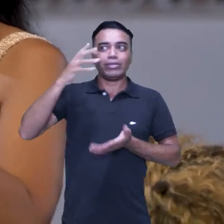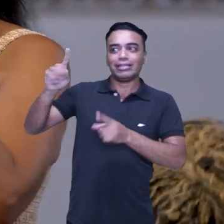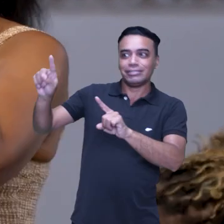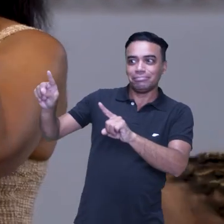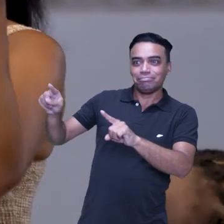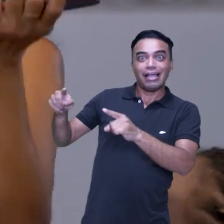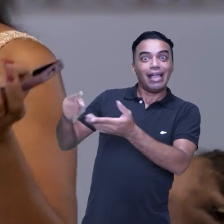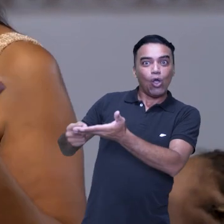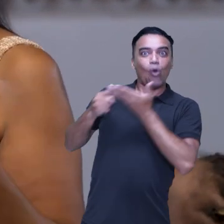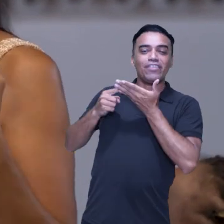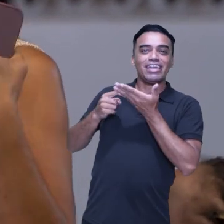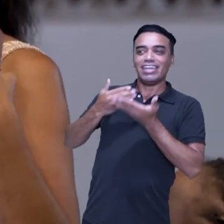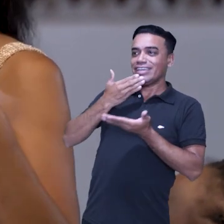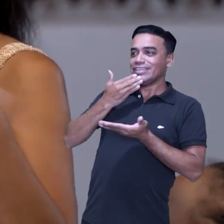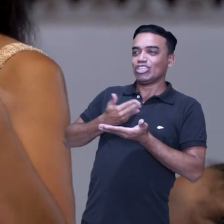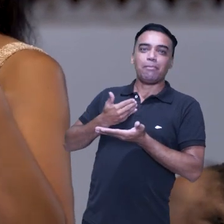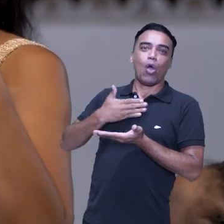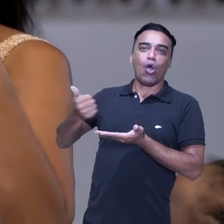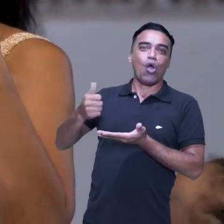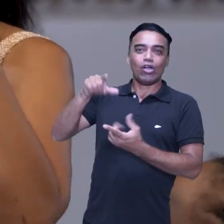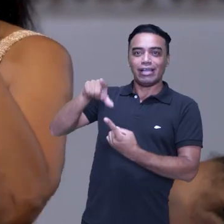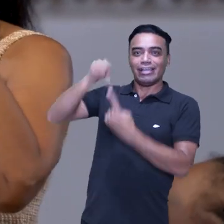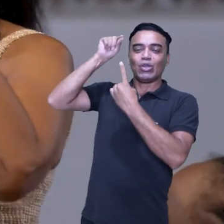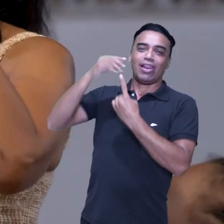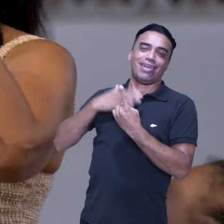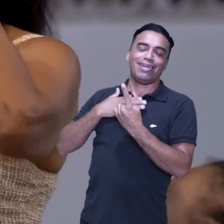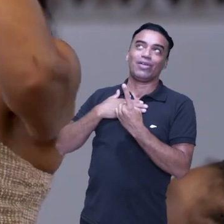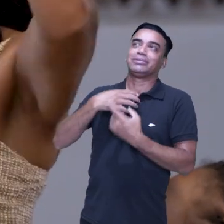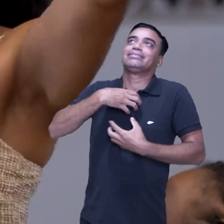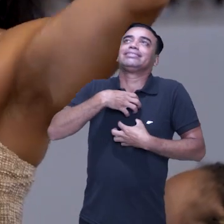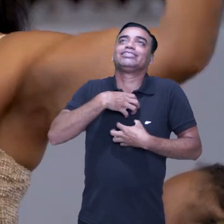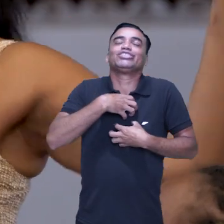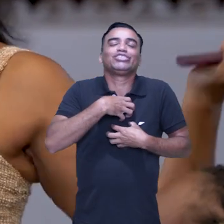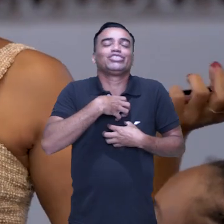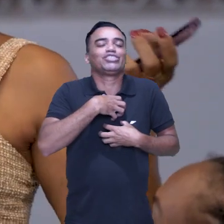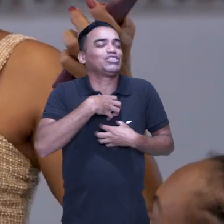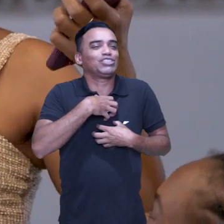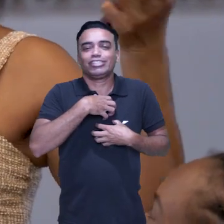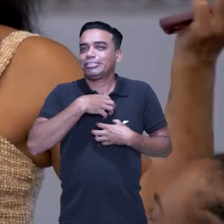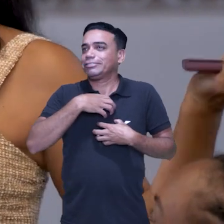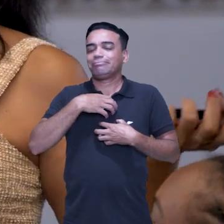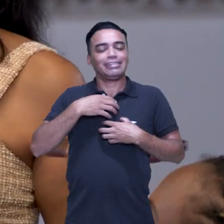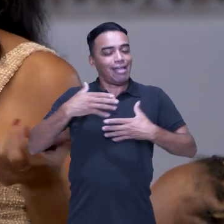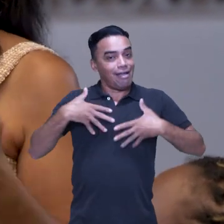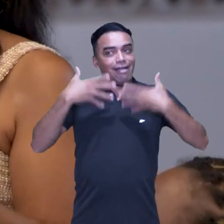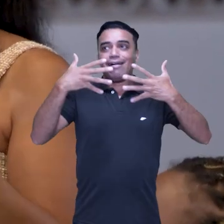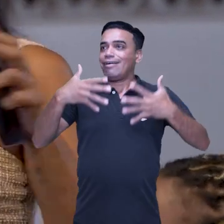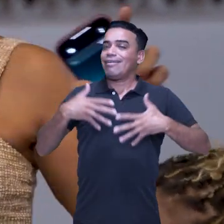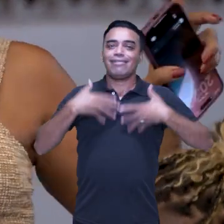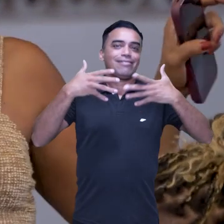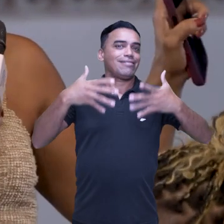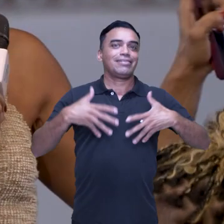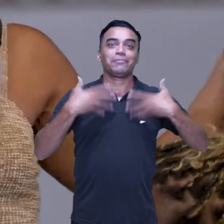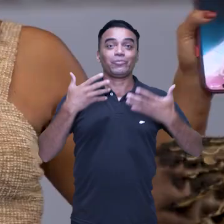E aí eu se levantei e assim, me senti assim, no mundo, parece que só tinha eu, sabe? Aquela alegria toda. E